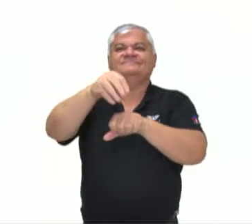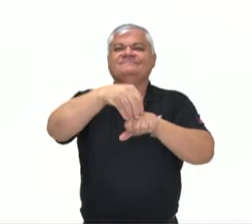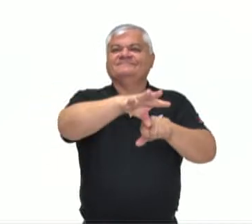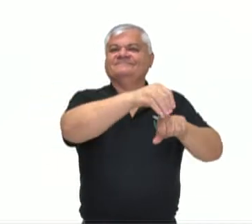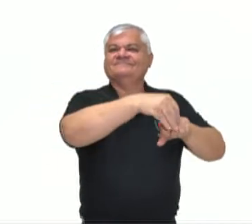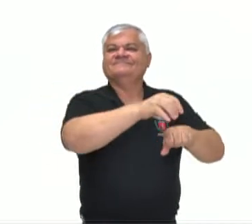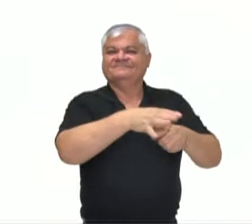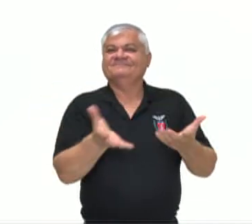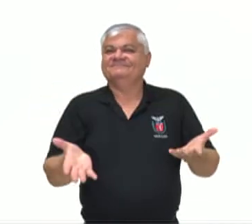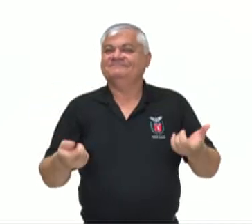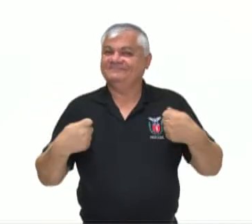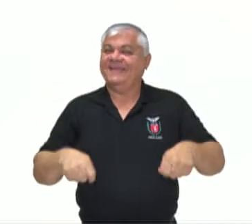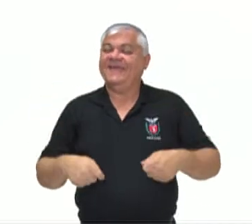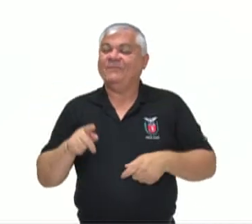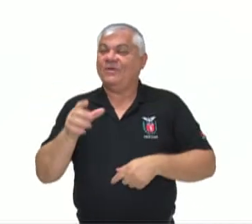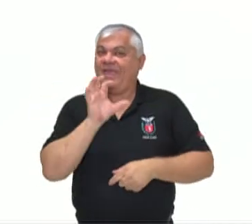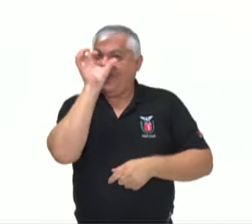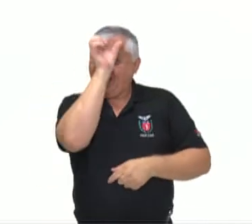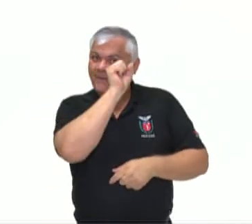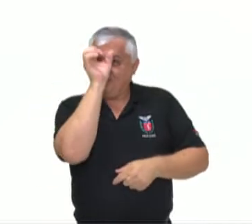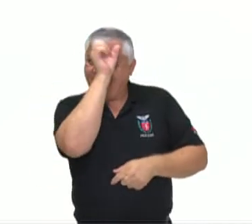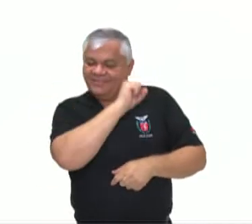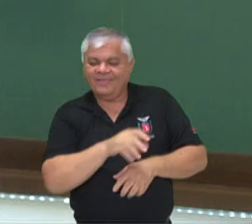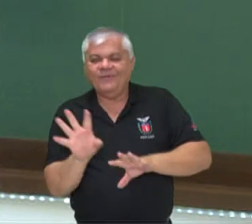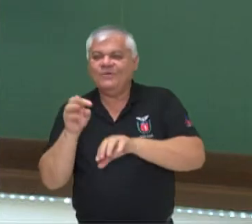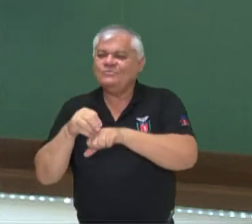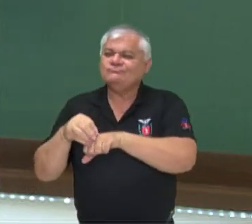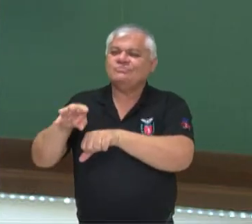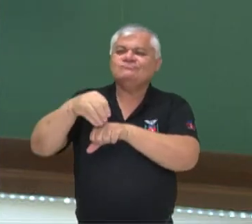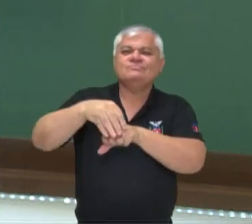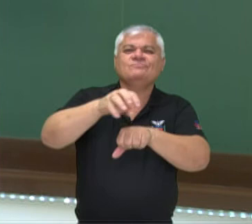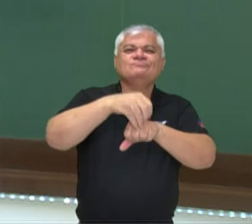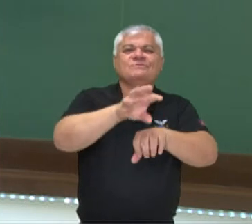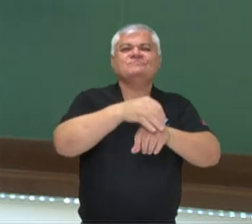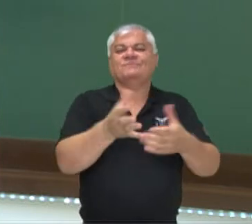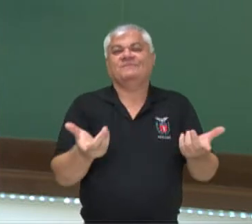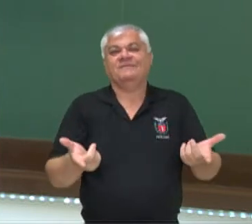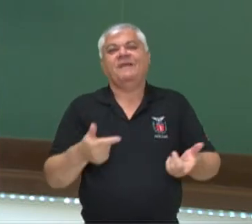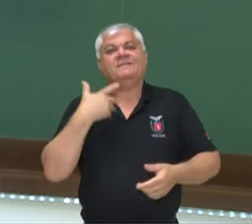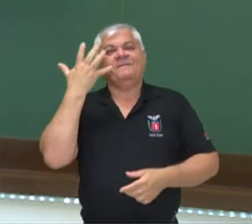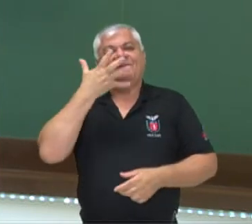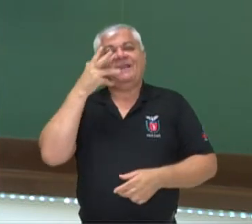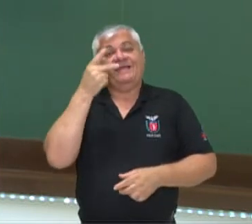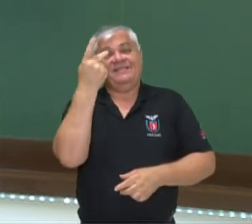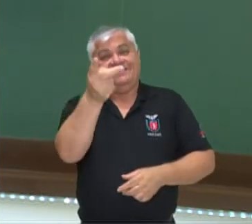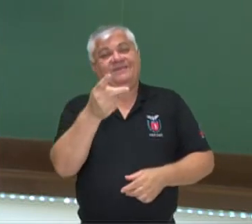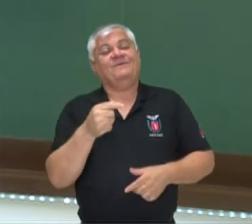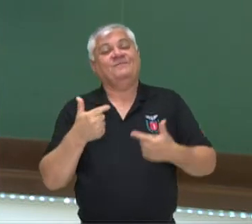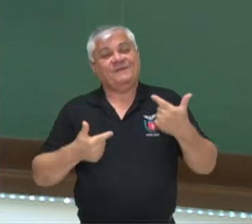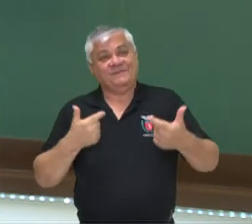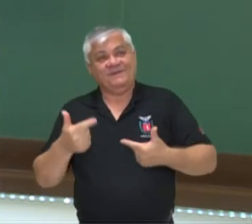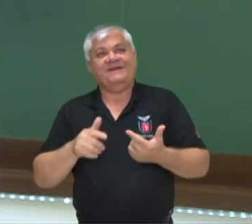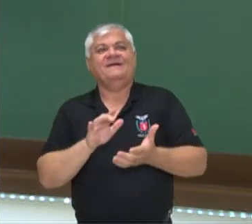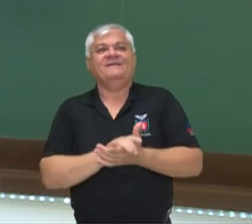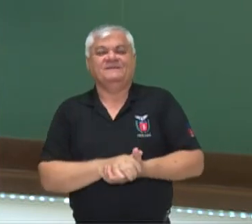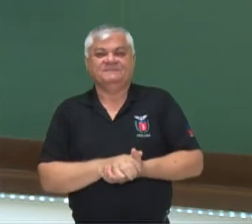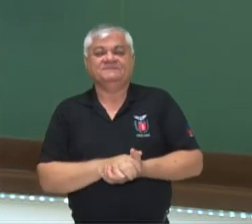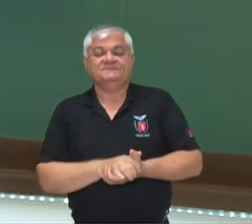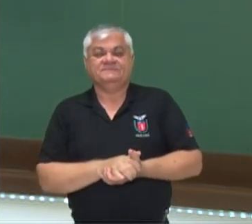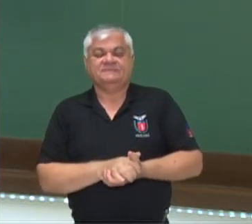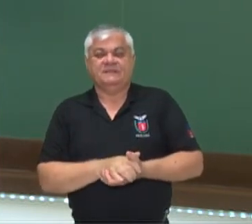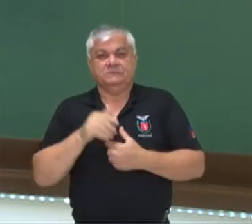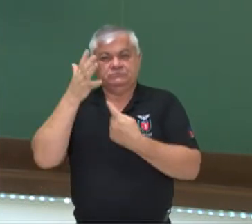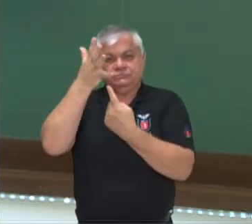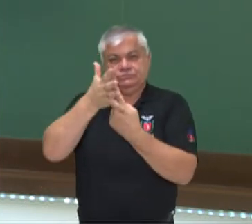reproduza para as outras pessoas aquilo que foi dito no teu discurso, na tua palestra, na tua apresentação de trabalho, né? Uma oratória bem